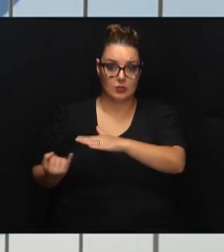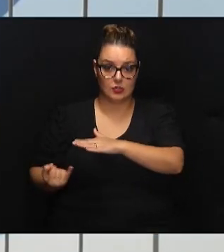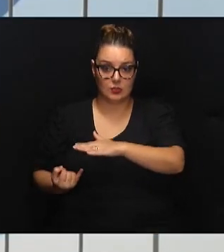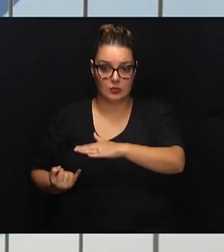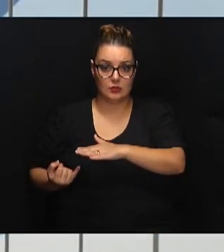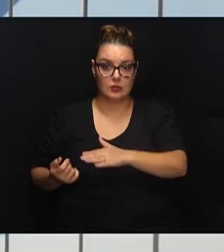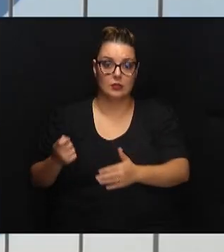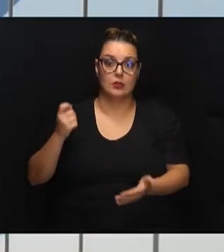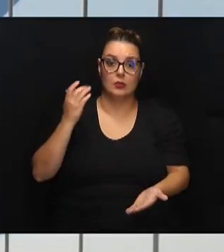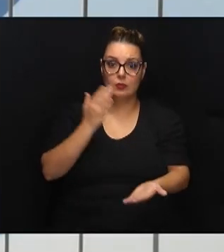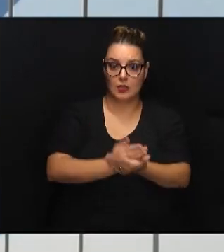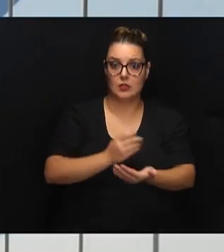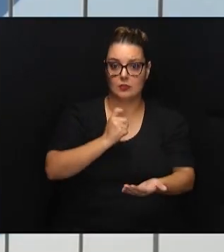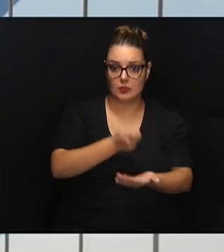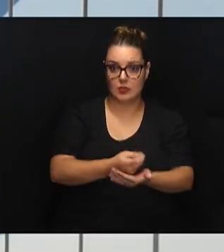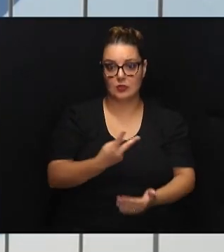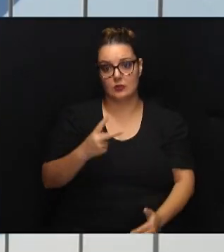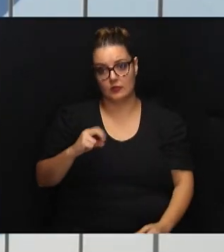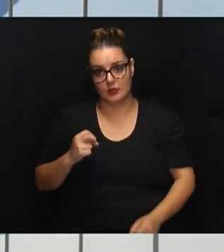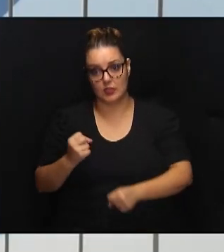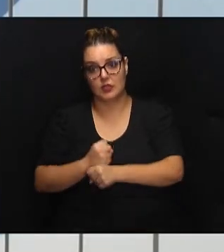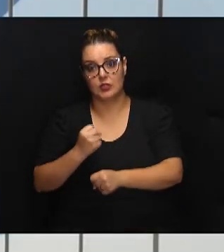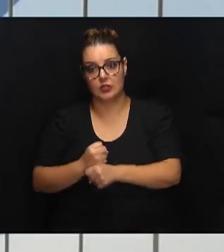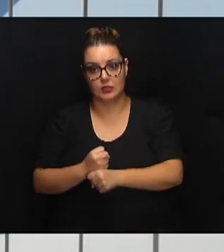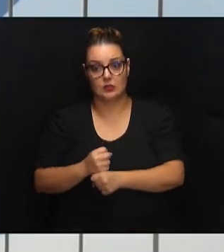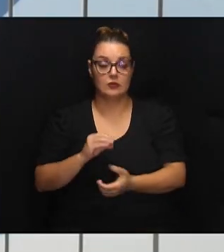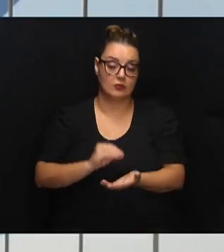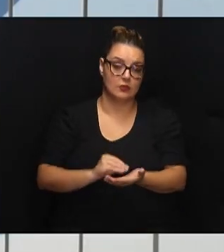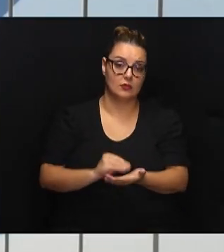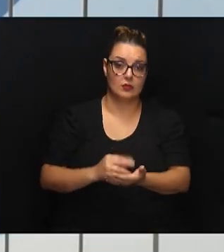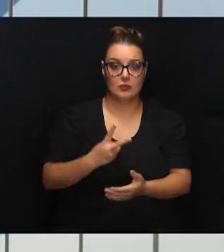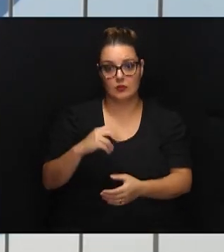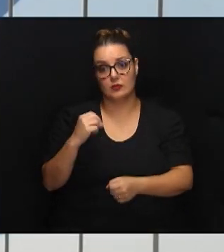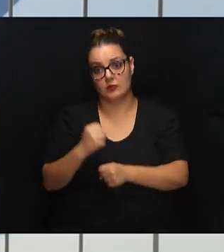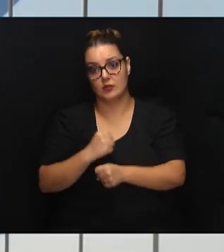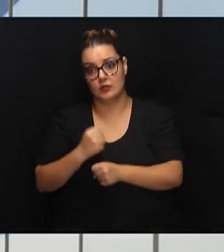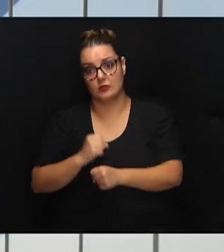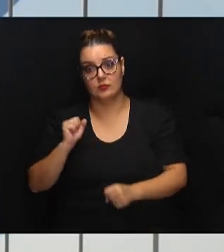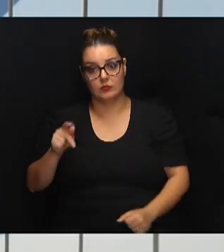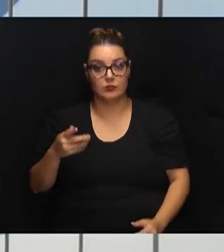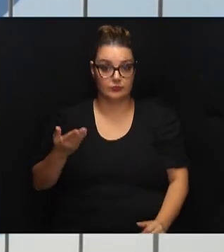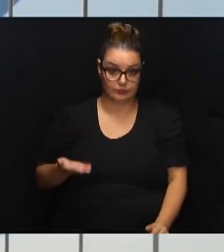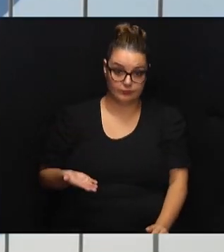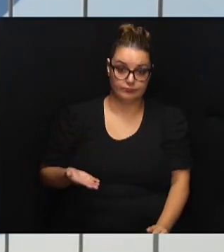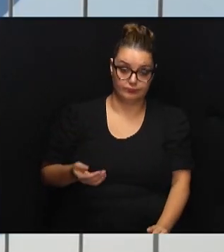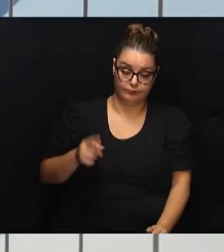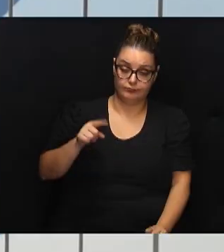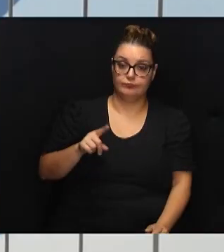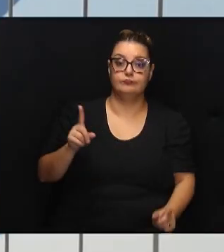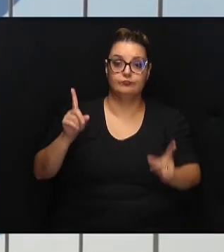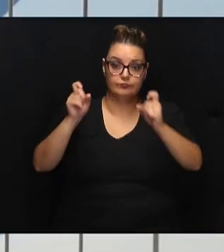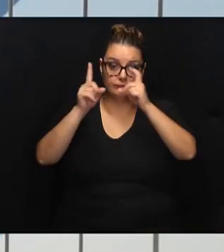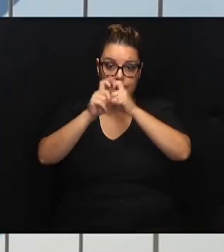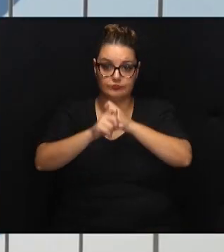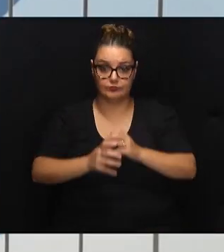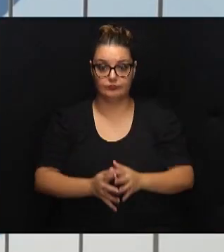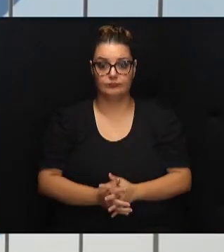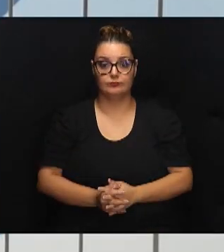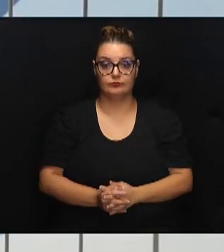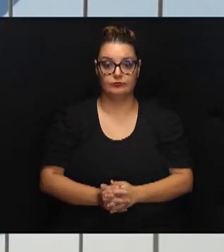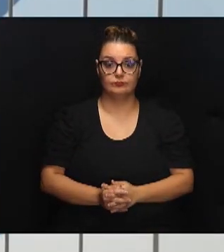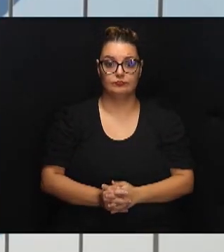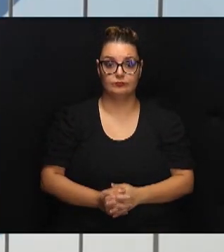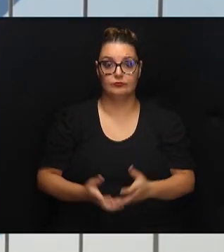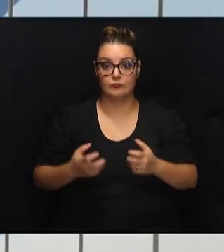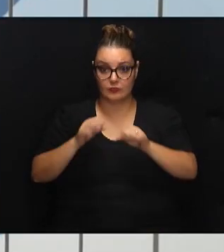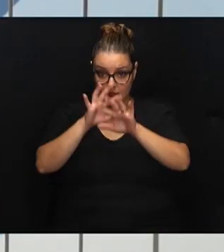de contribuir 20 anos e vai faltar 20 anos para aposentar ali. Então, é muito difícil, mas eu quero